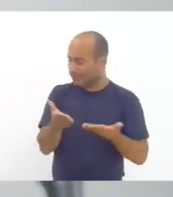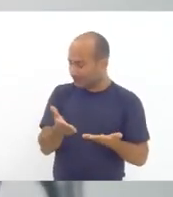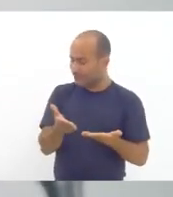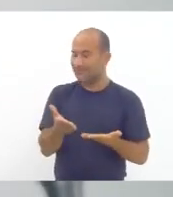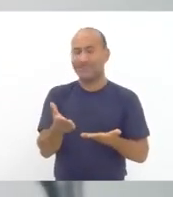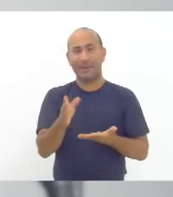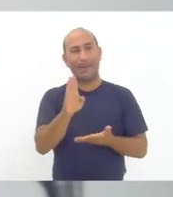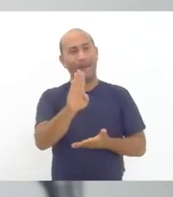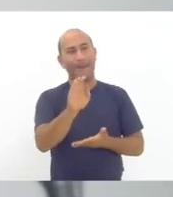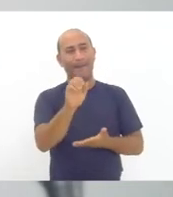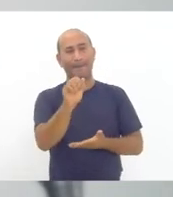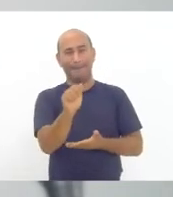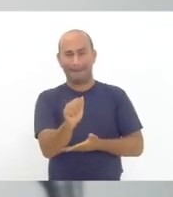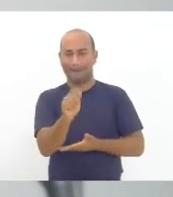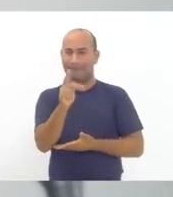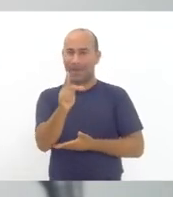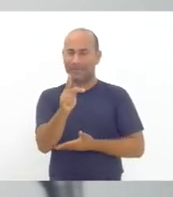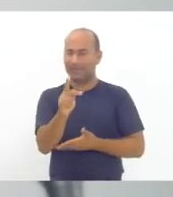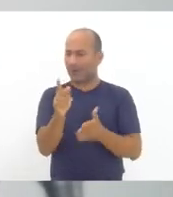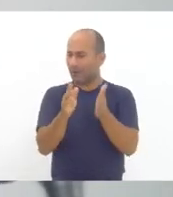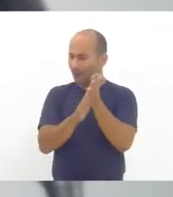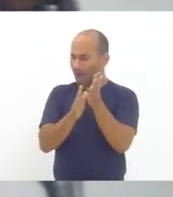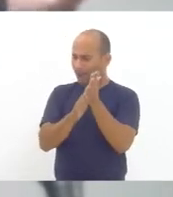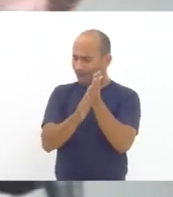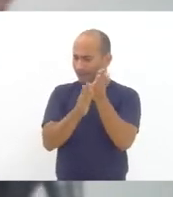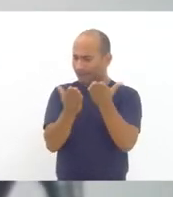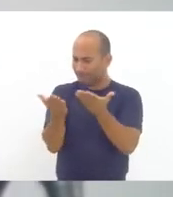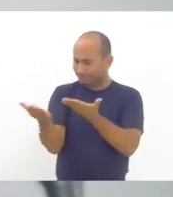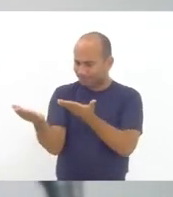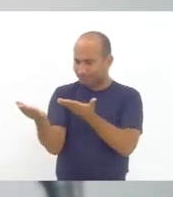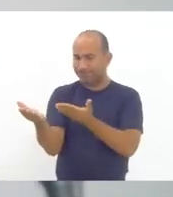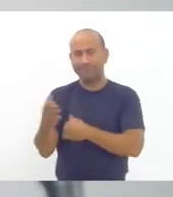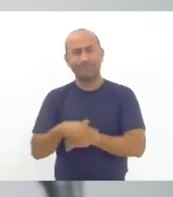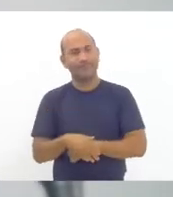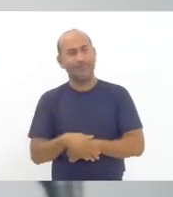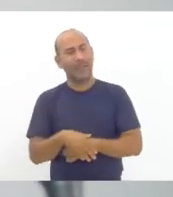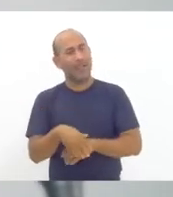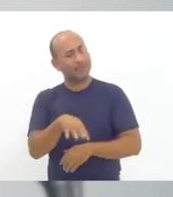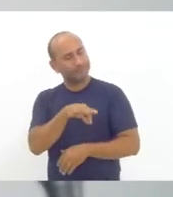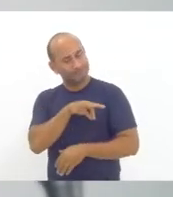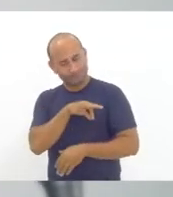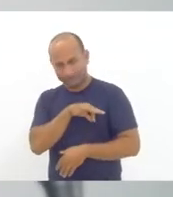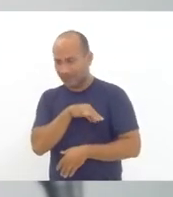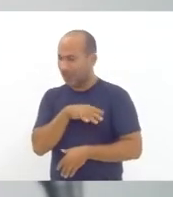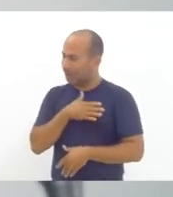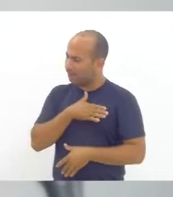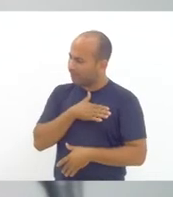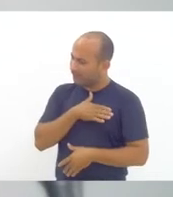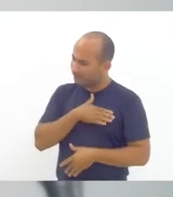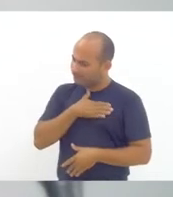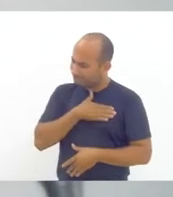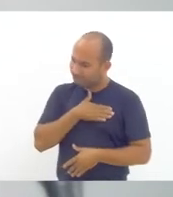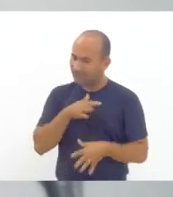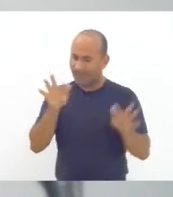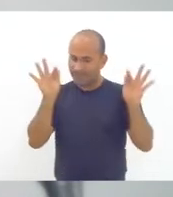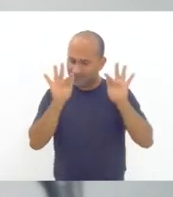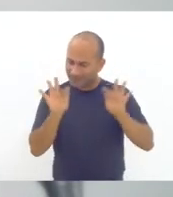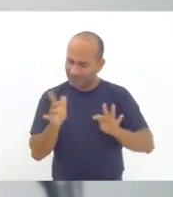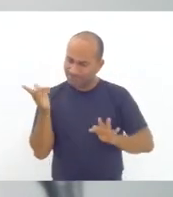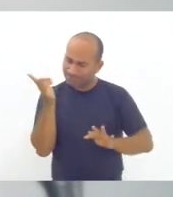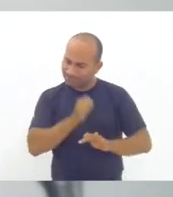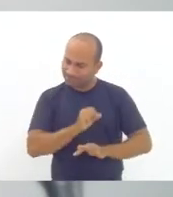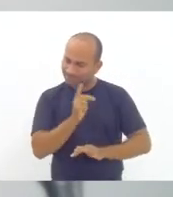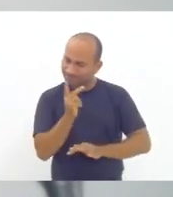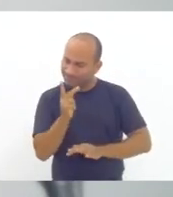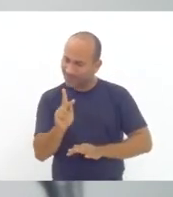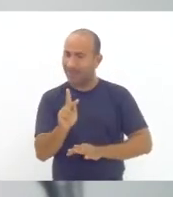uma homenagem desse porte que a querida Marta Rocha Fiquei feliz com a Vitória dela e a